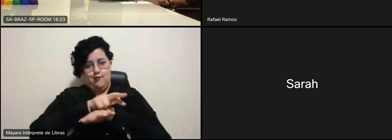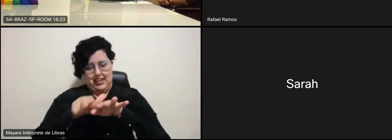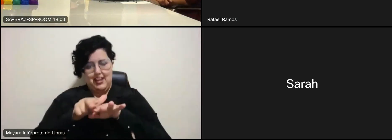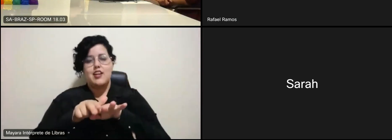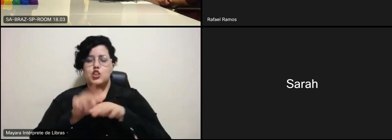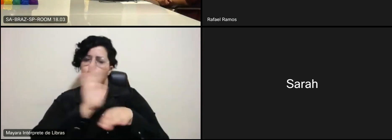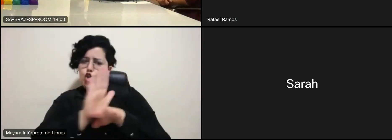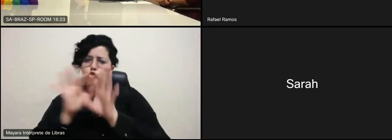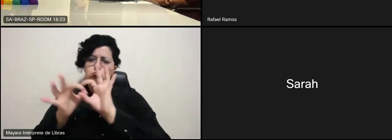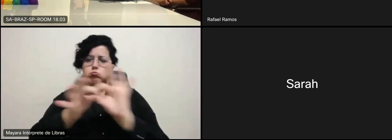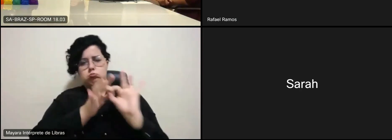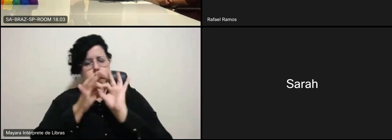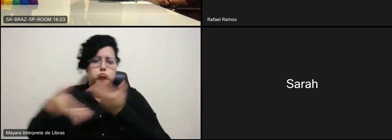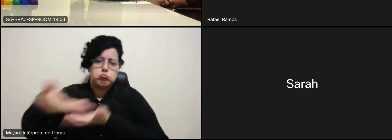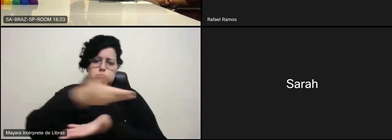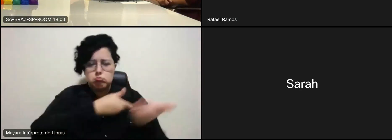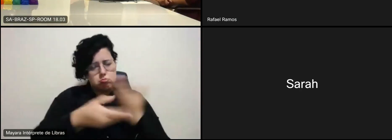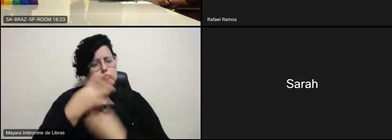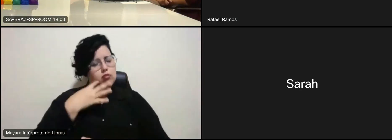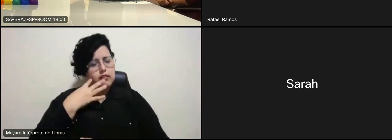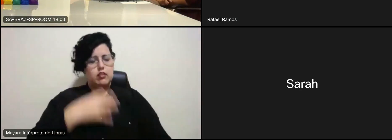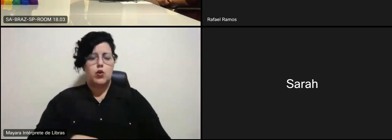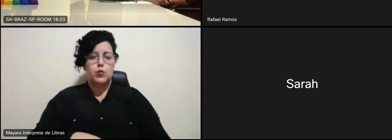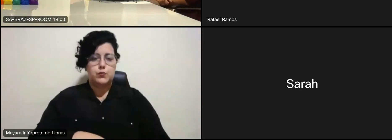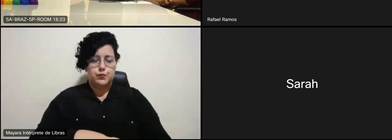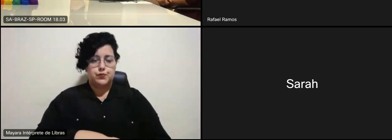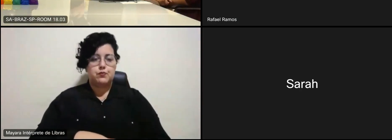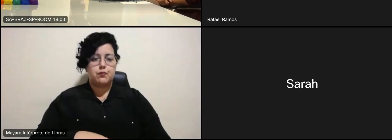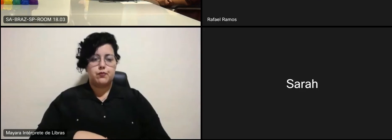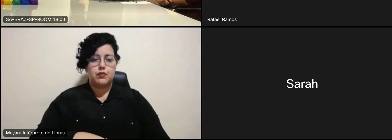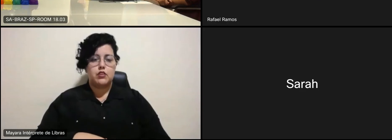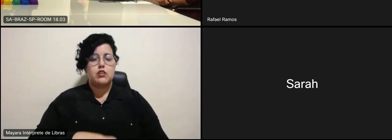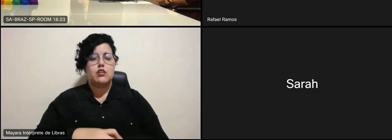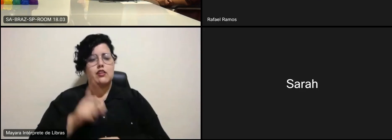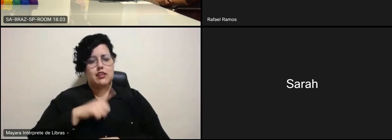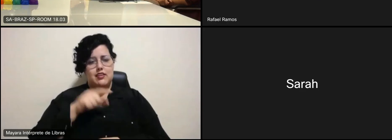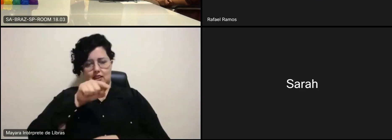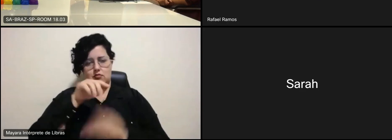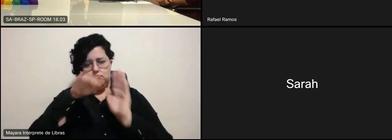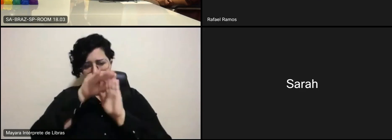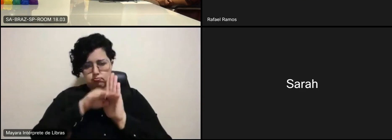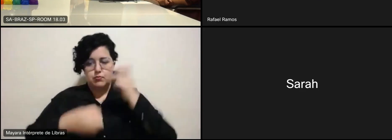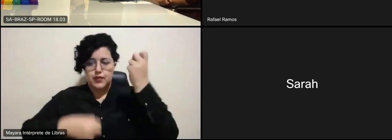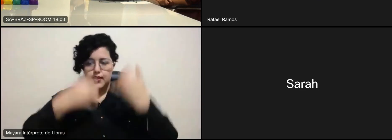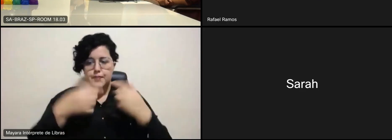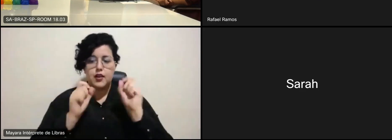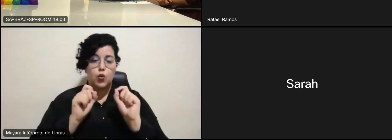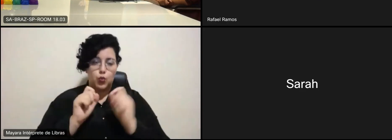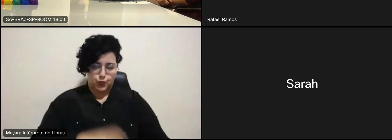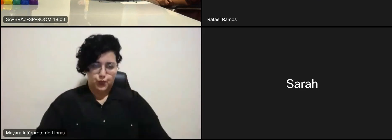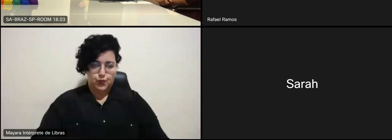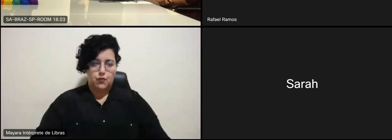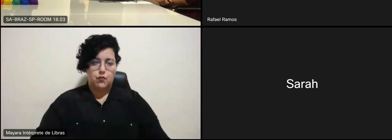ajudando o outro, essa troca muito bacana, né? E eu deixei alguns pontos aqui para falar, né? Que